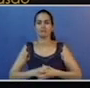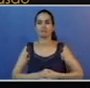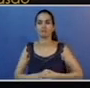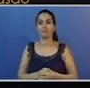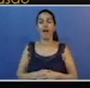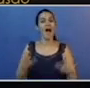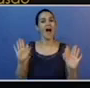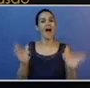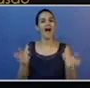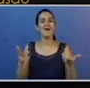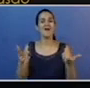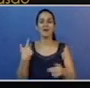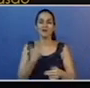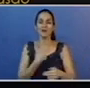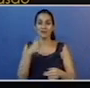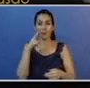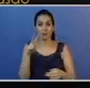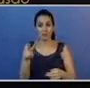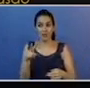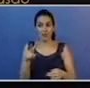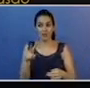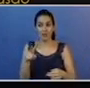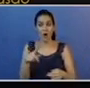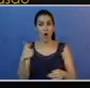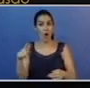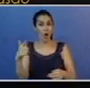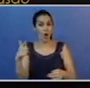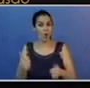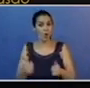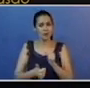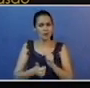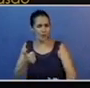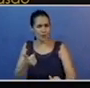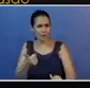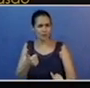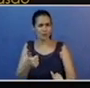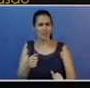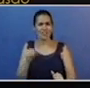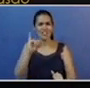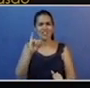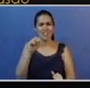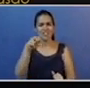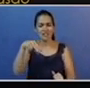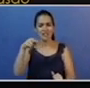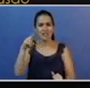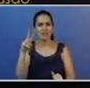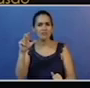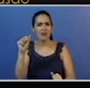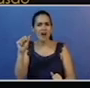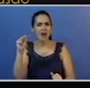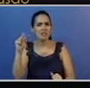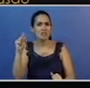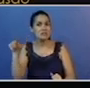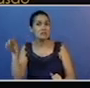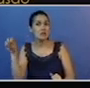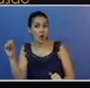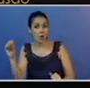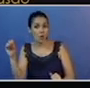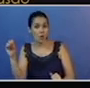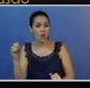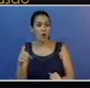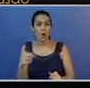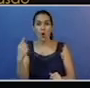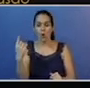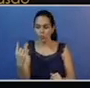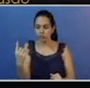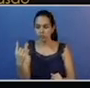E agora, por último, nós vamos conhecer os esportes de invasão, né? E quais são esses esportes de invasão? São esportes onde o atleta tem que invadir o campo do